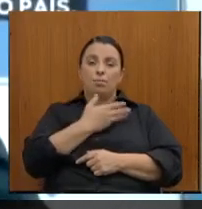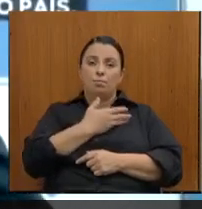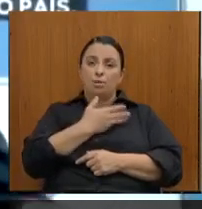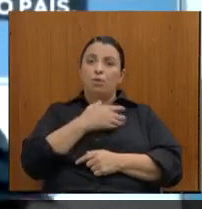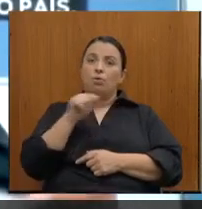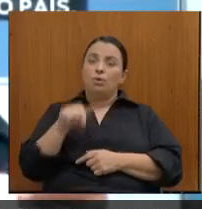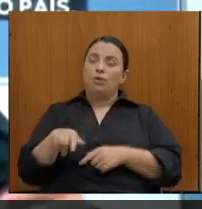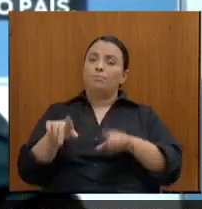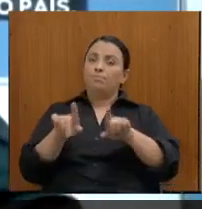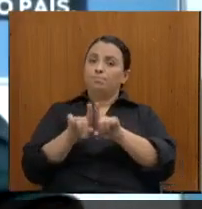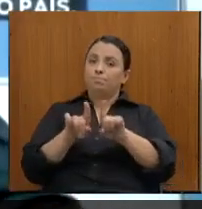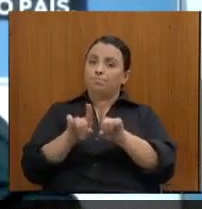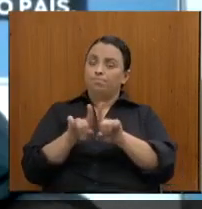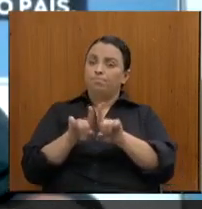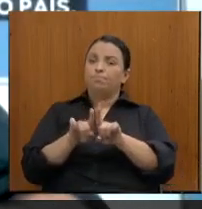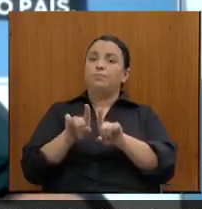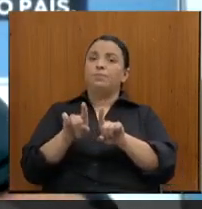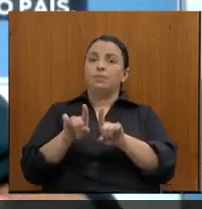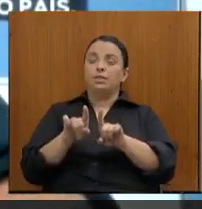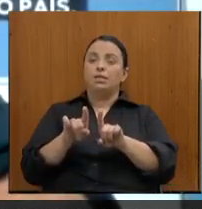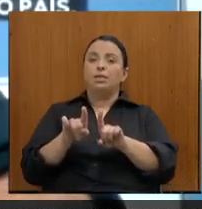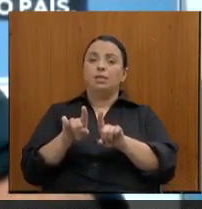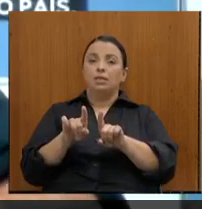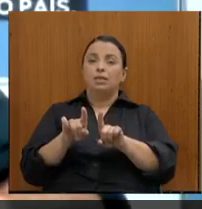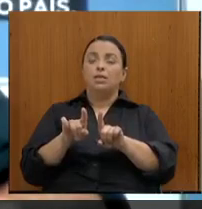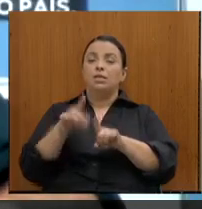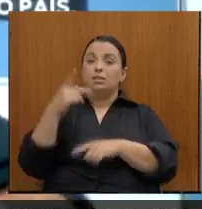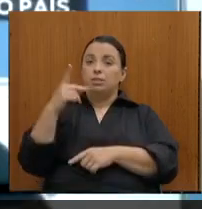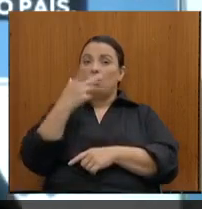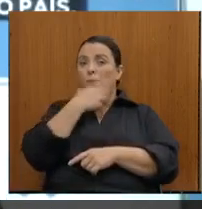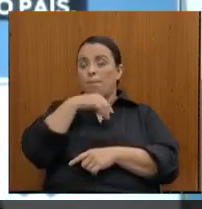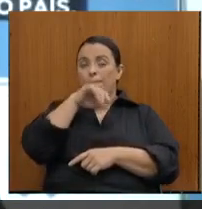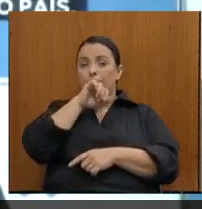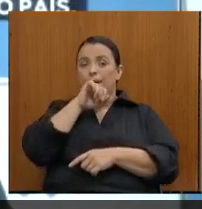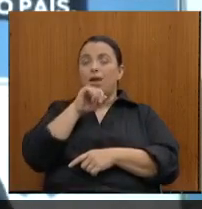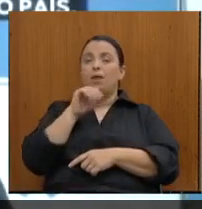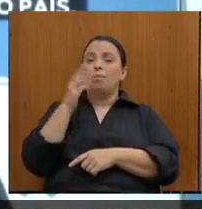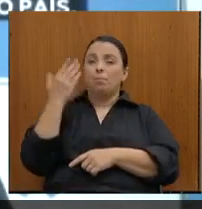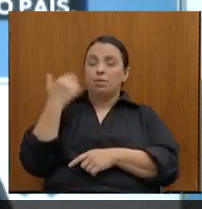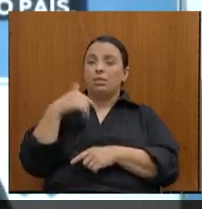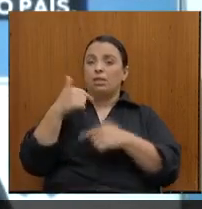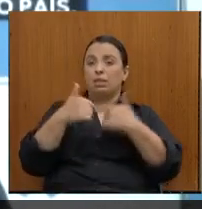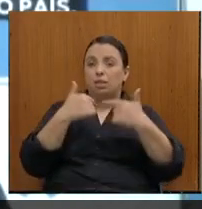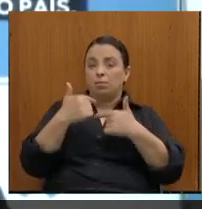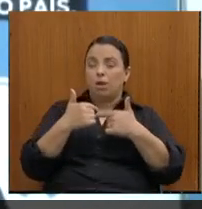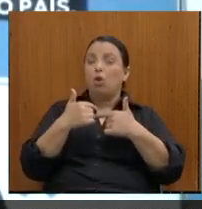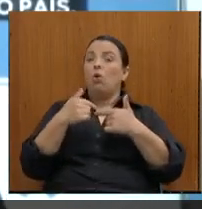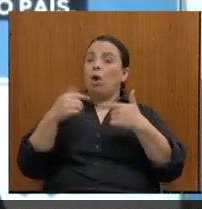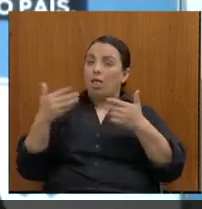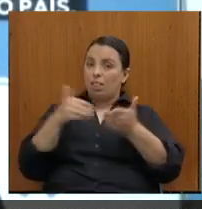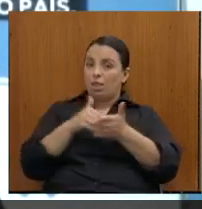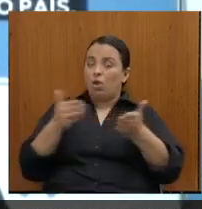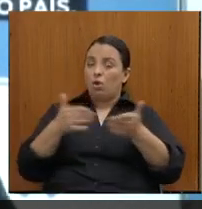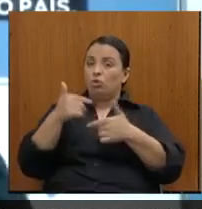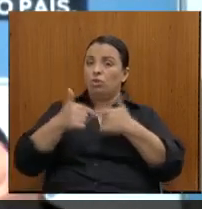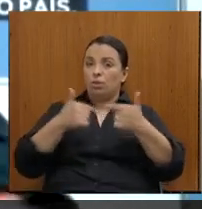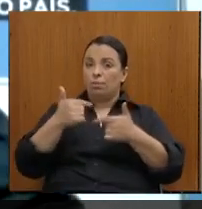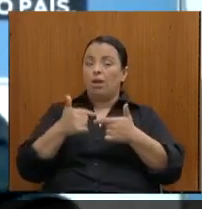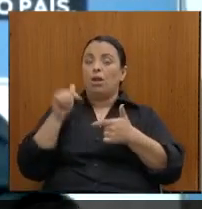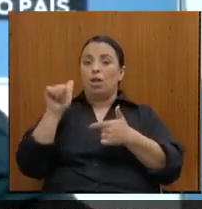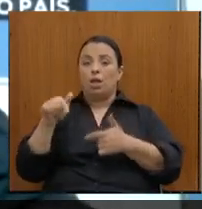assim como o pai fez e tem feito grande trabalho por Minas Gerais e o deputado tipos